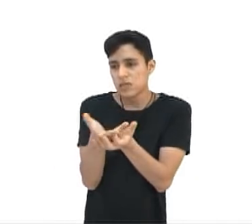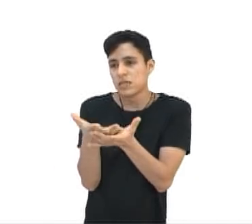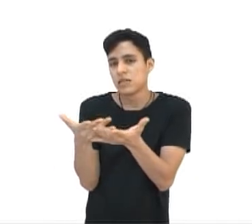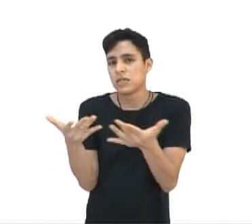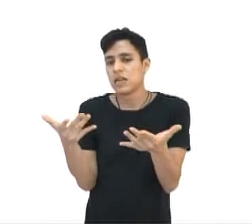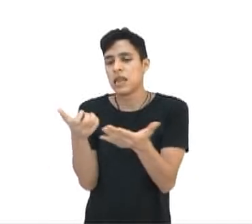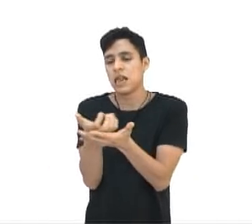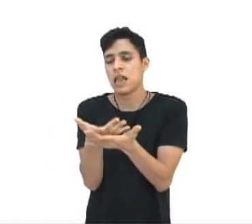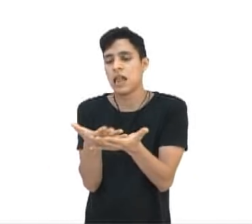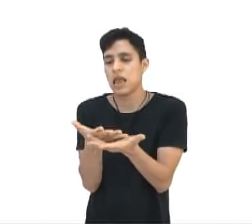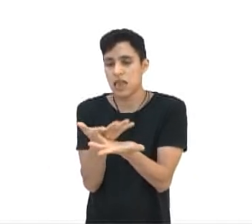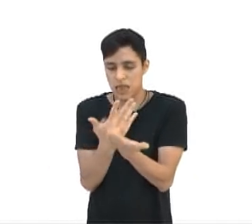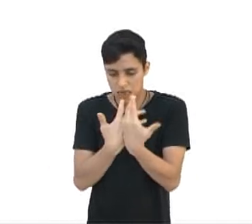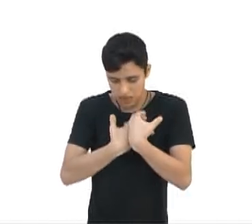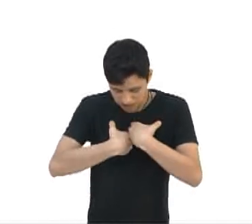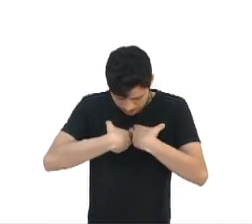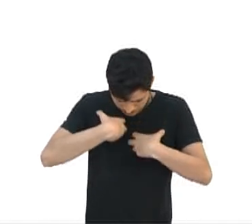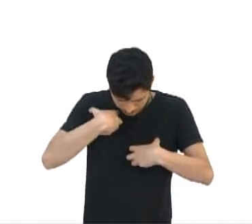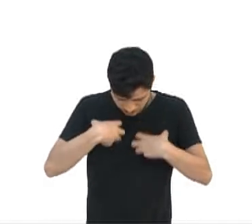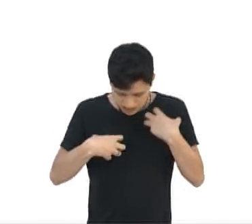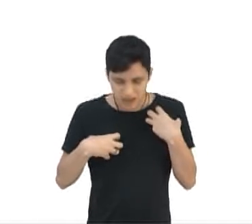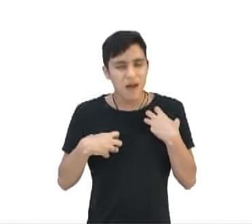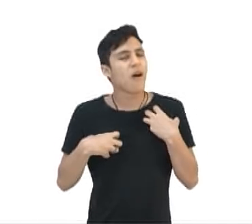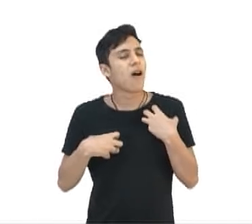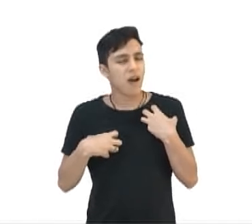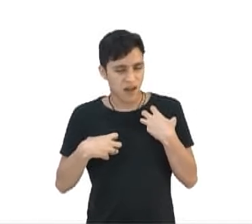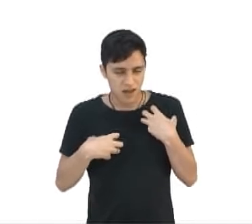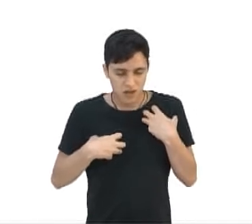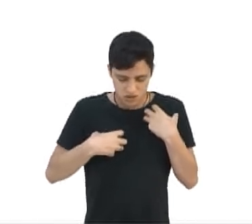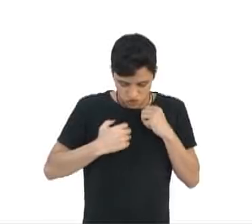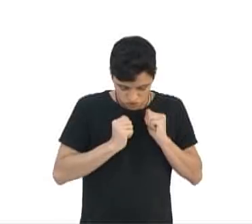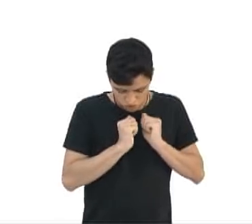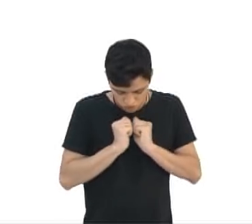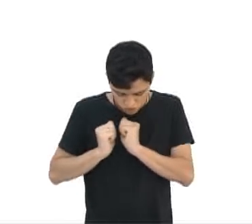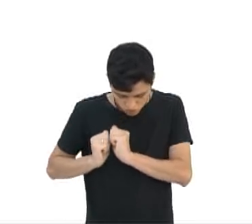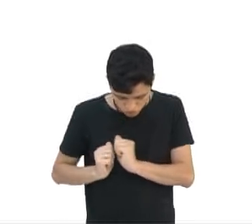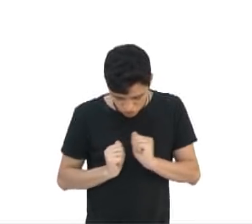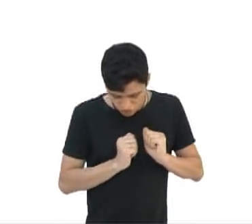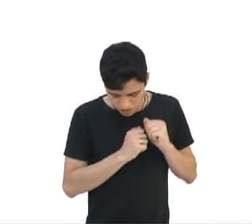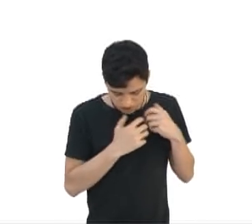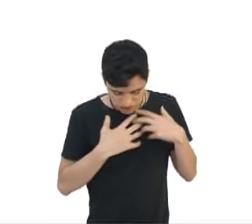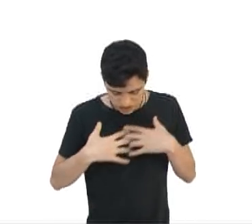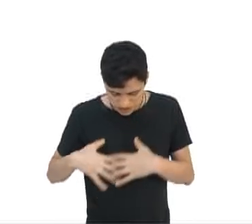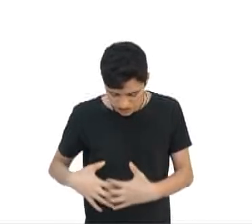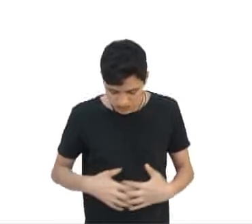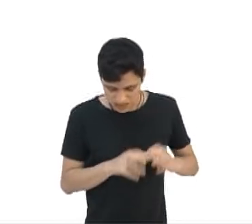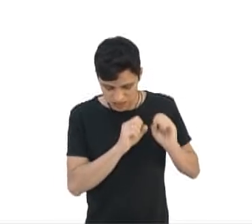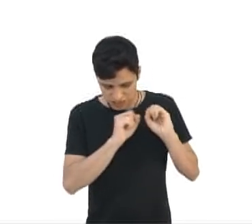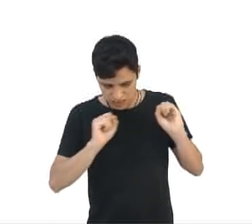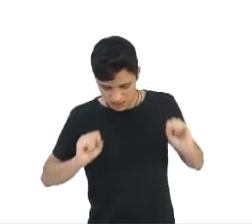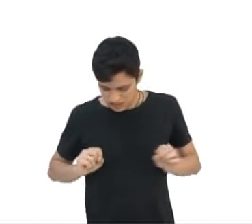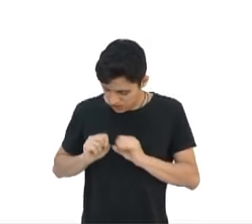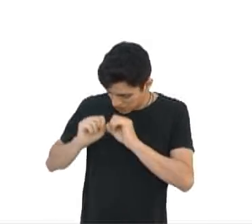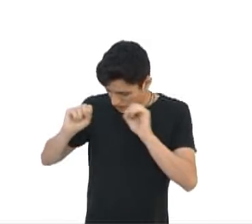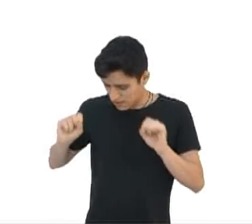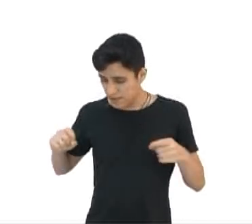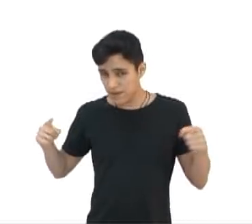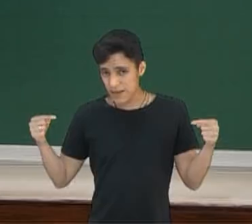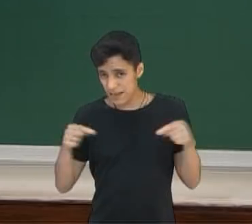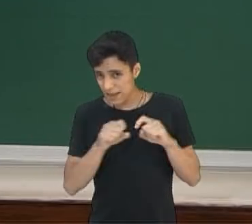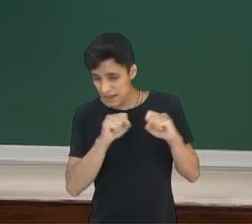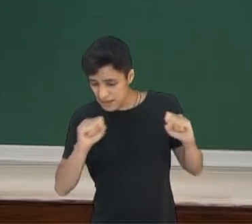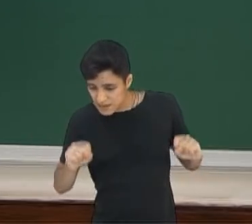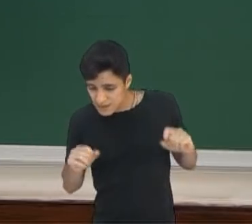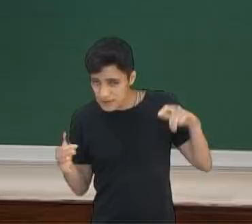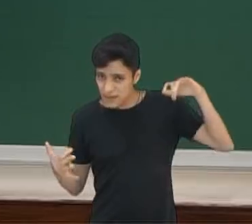esses tecidos formam os nossos órgãos, que trabalham um com o outro, dando origem a sistemas, e esses